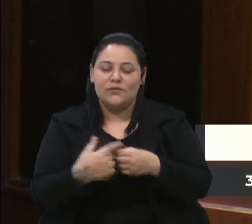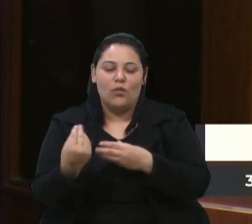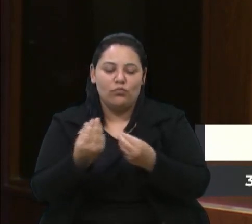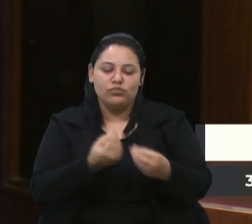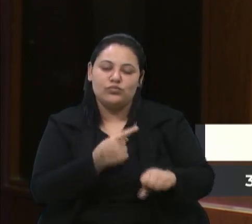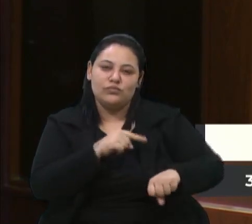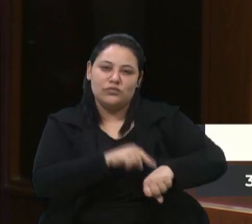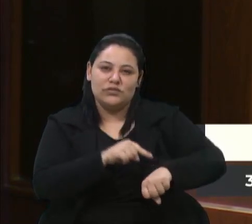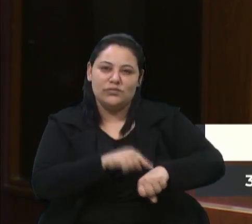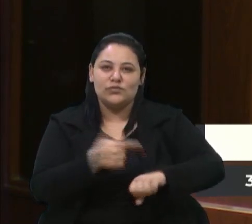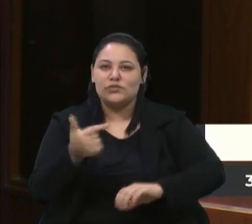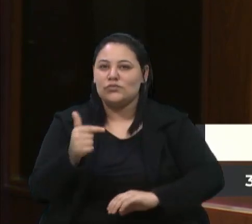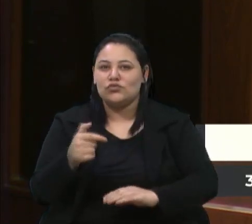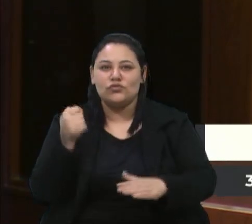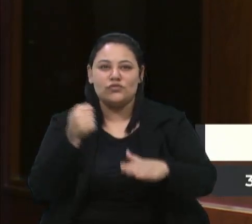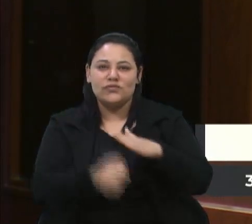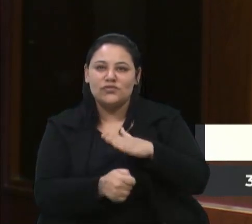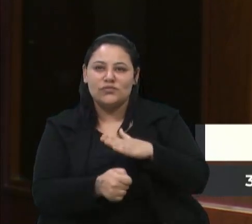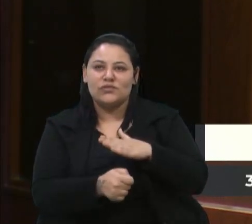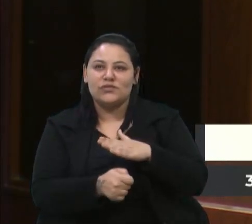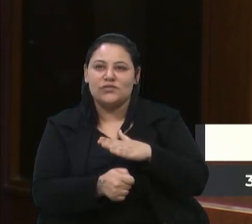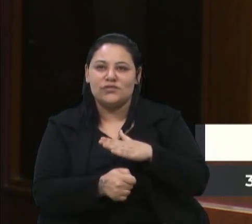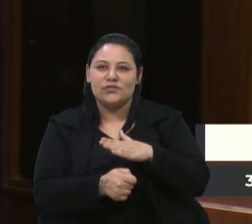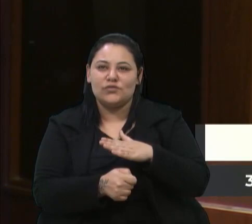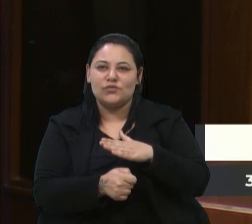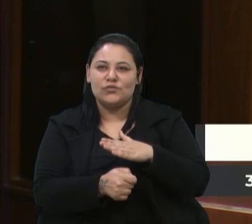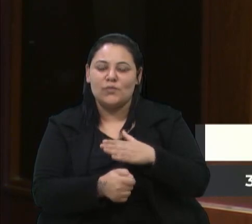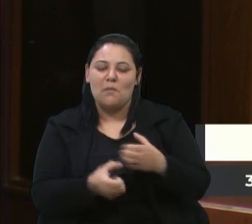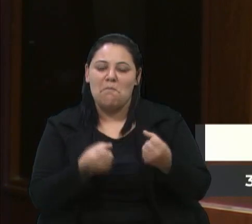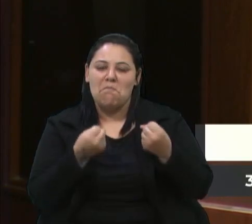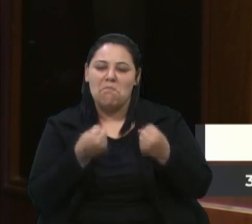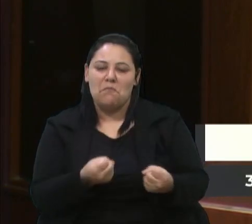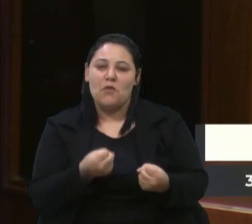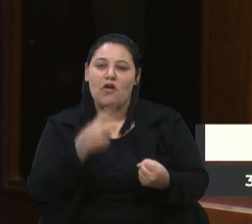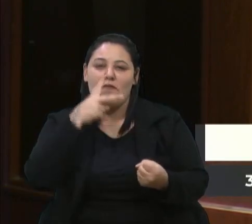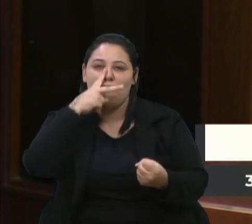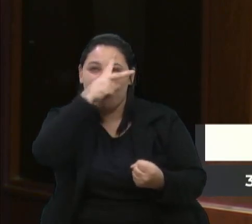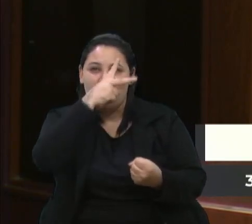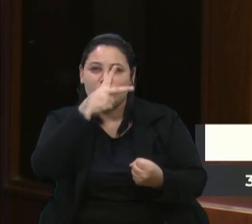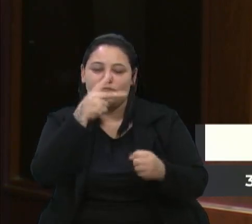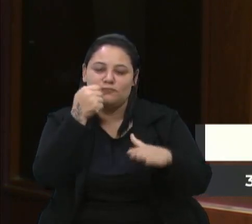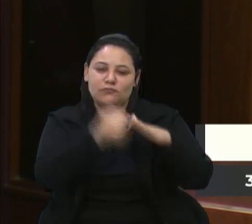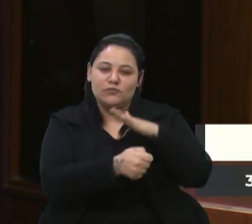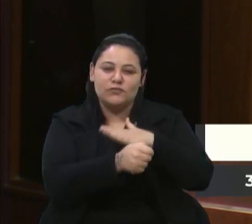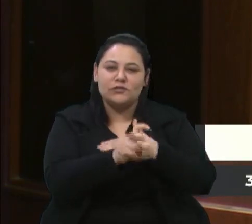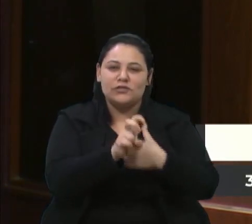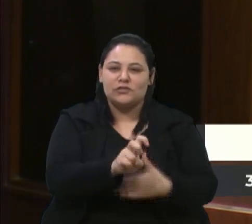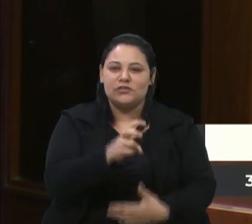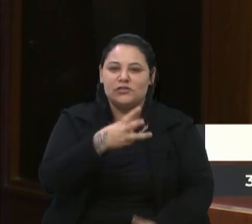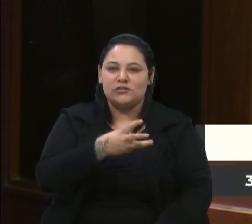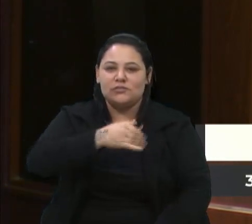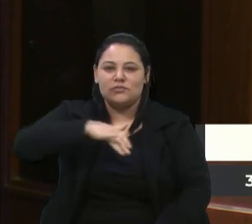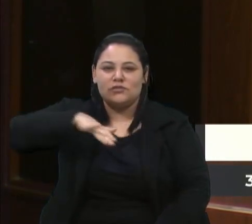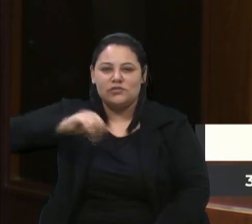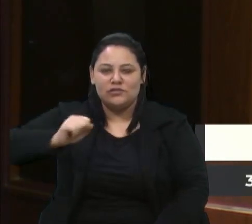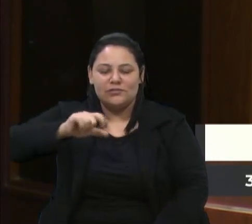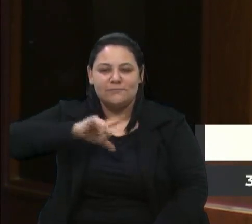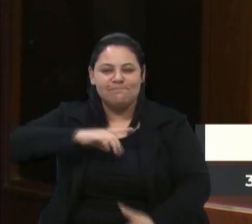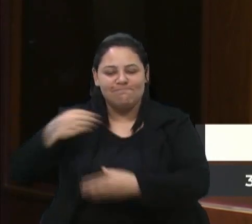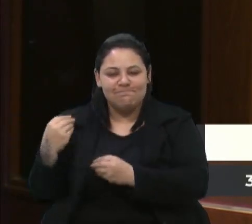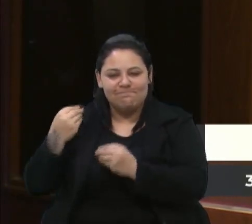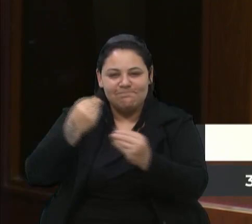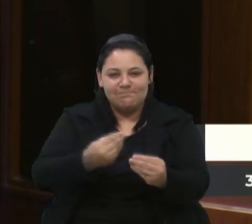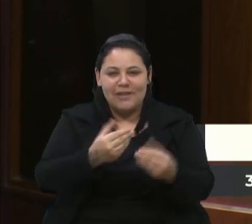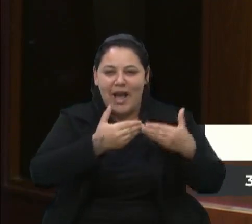não recebia um investimento tão robusto. Um investimento de 53 milhões que possibilitou a abertura